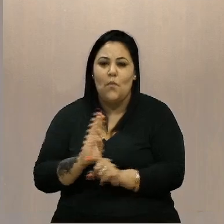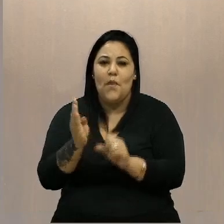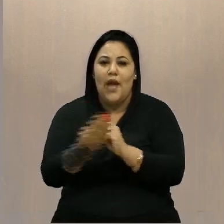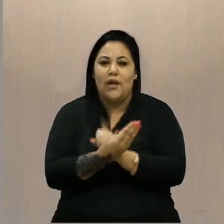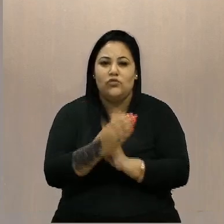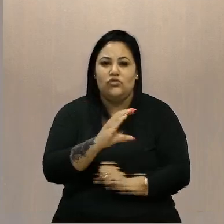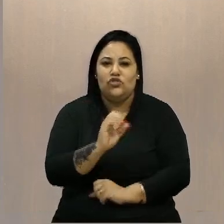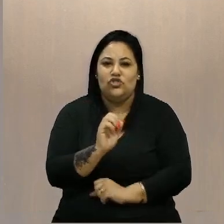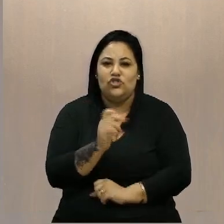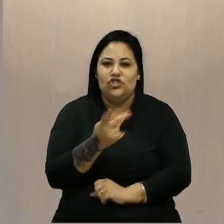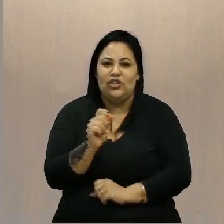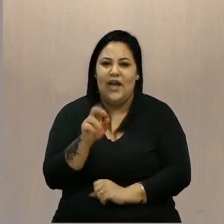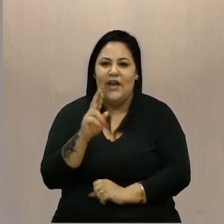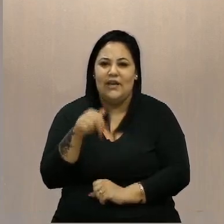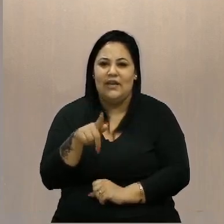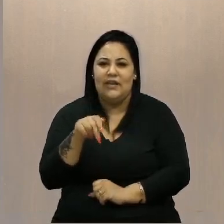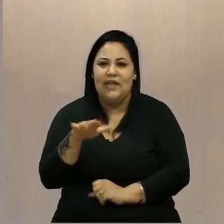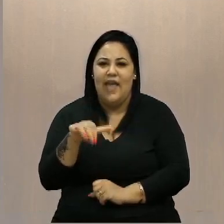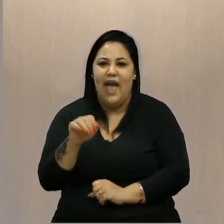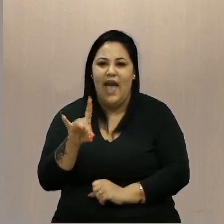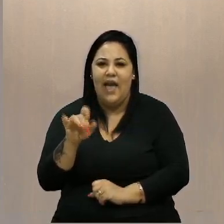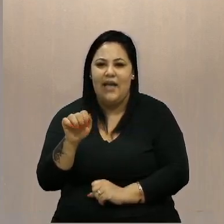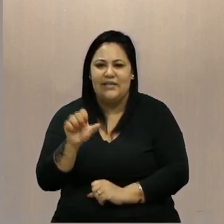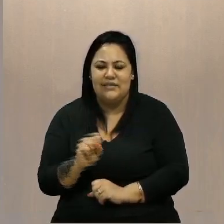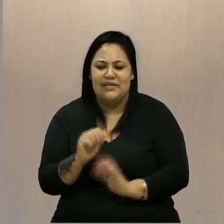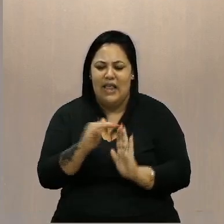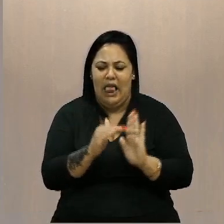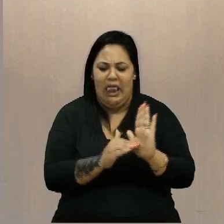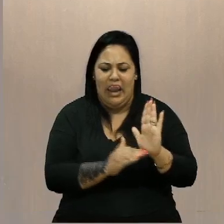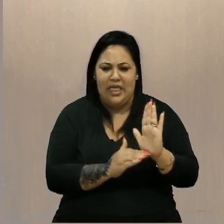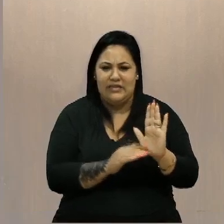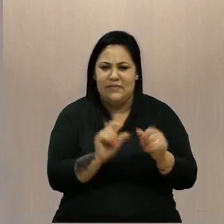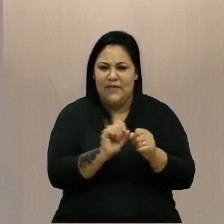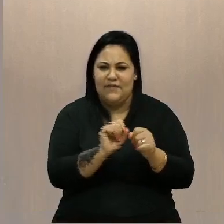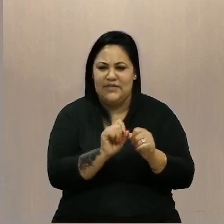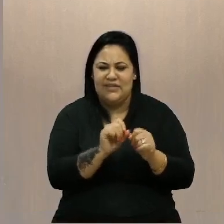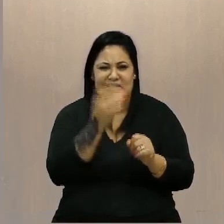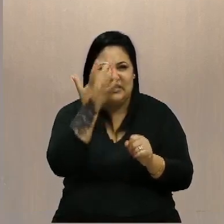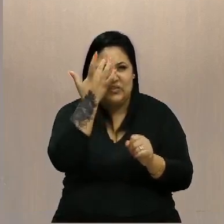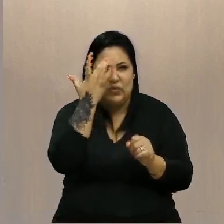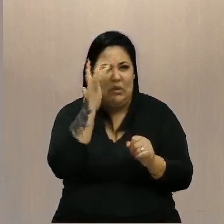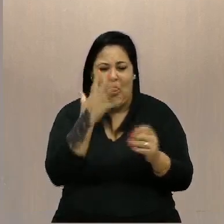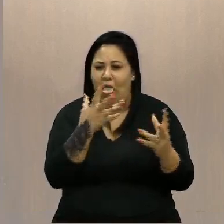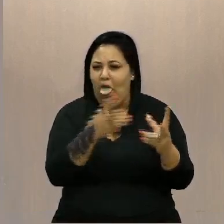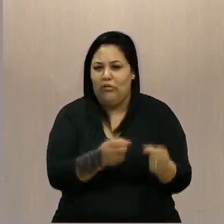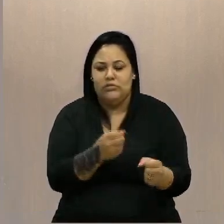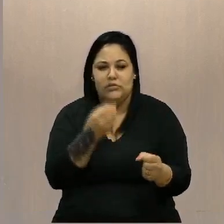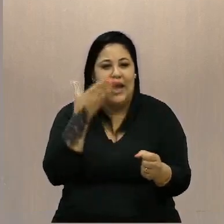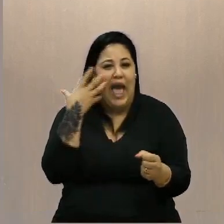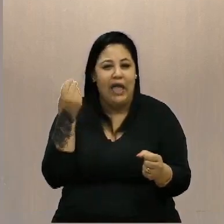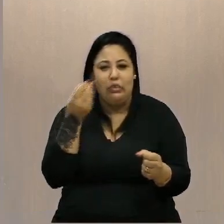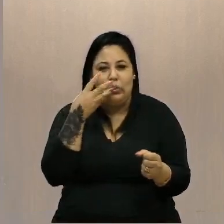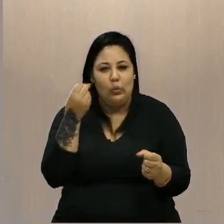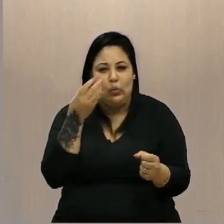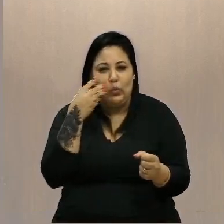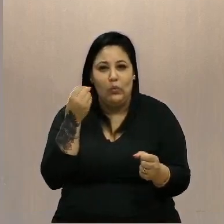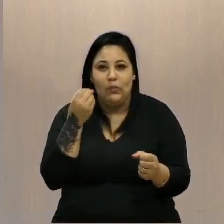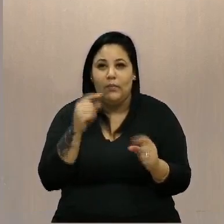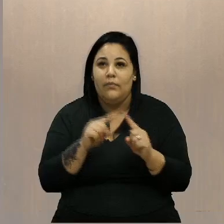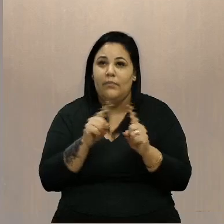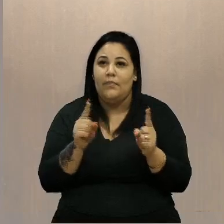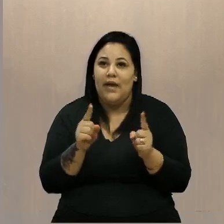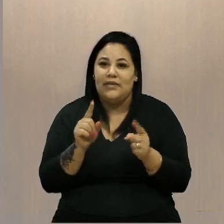era para castrar, estava na lista, não sei quantos gatos, e foram lá e não